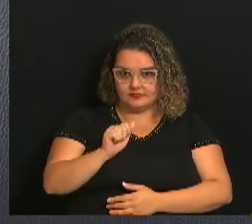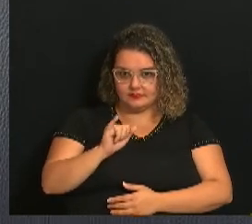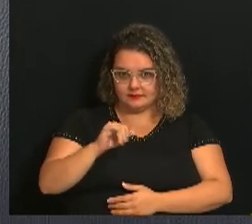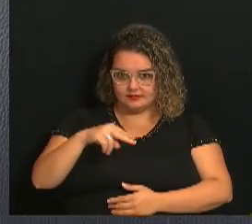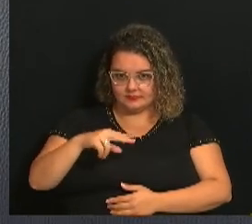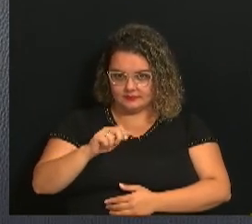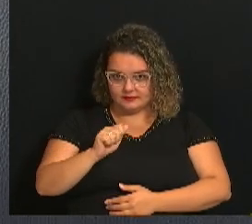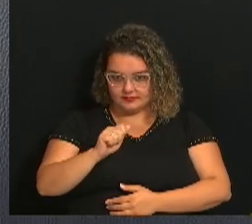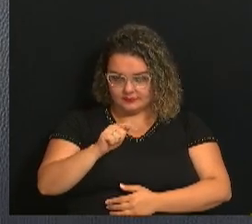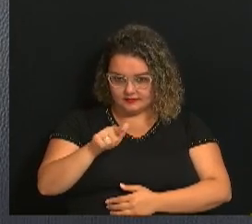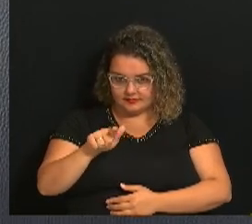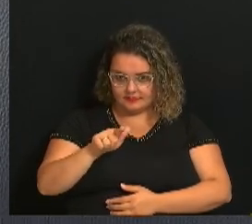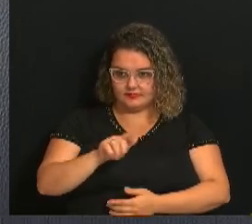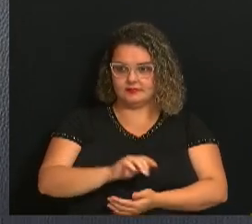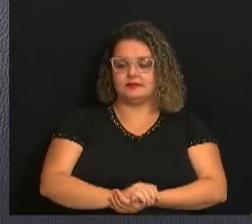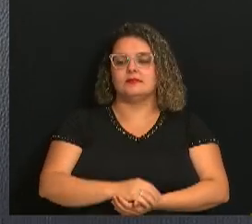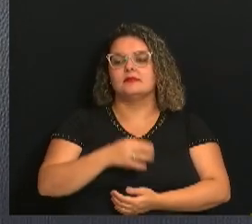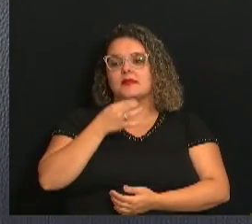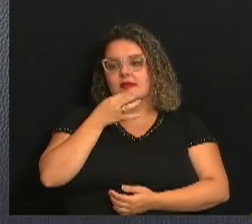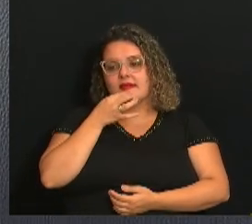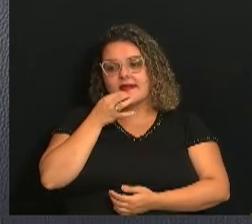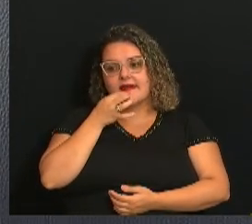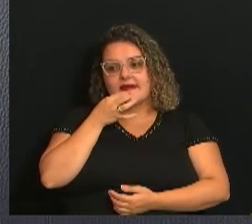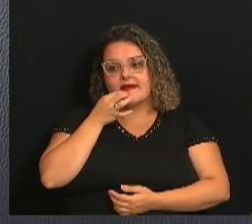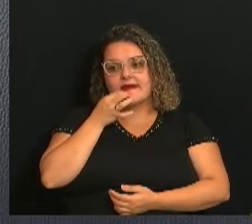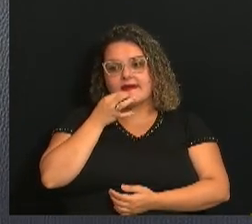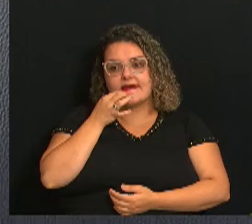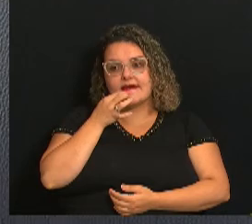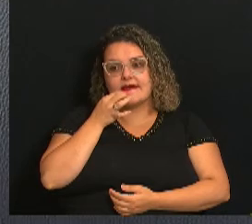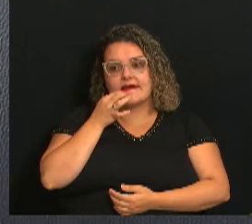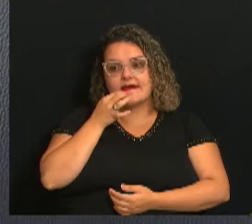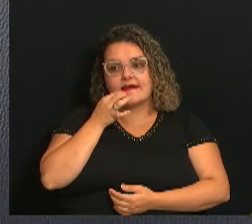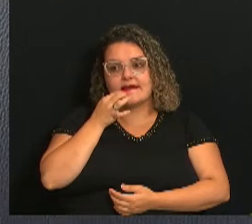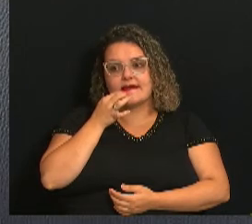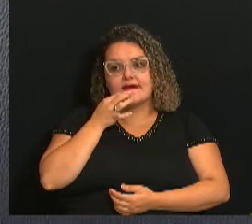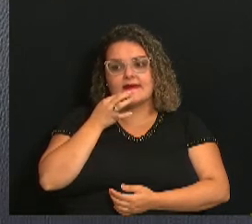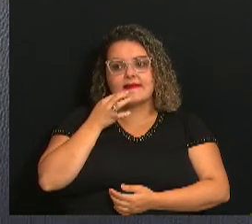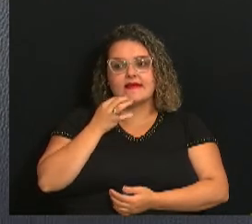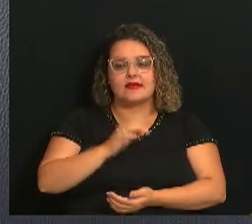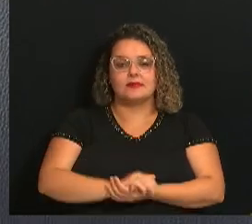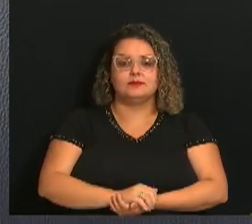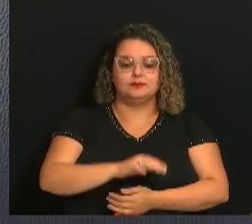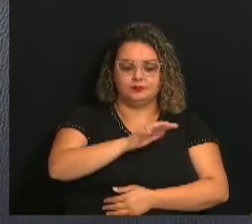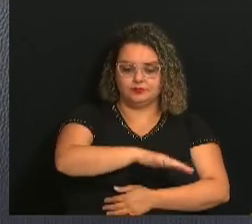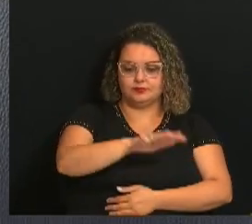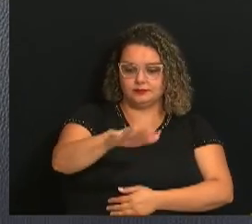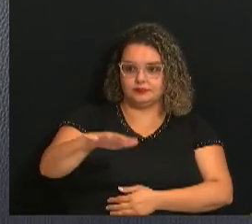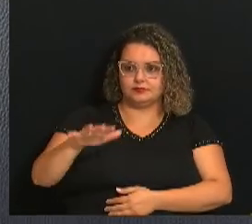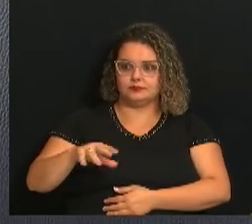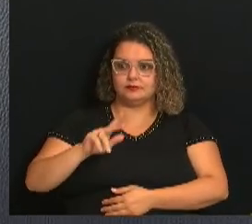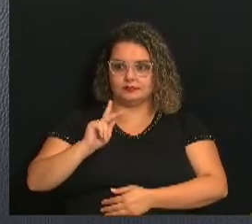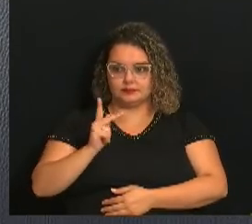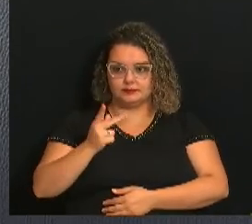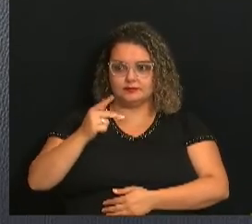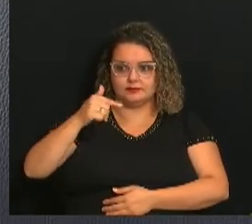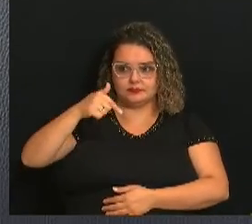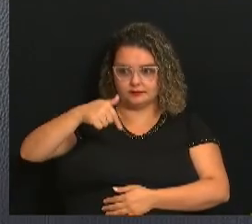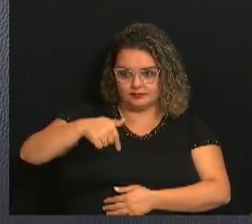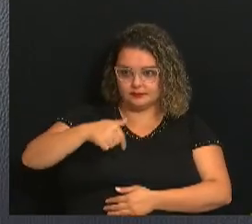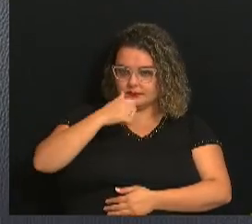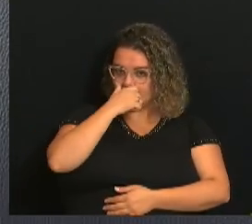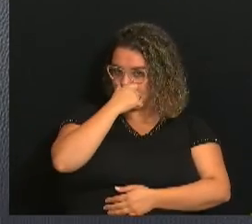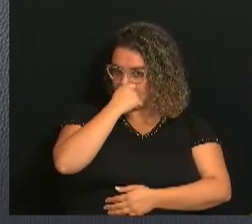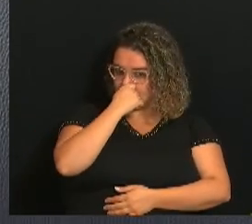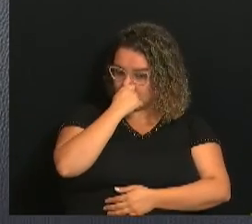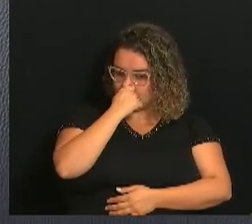do Nóbrega. A gente vai estar lançando um HQ dos Territórios Negros. Um HQ é uma revista, né? É